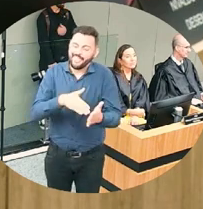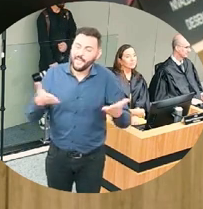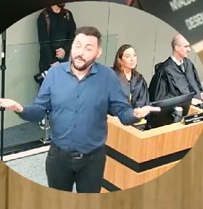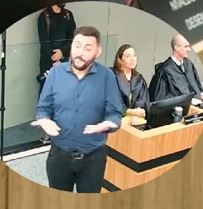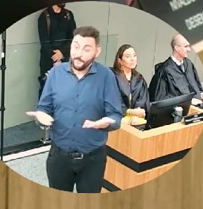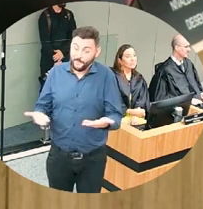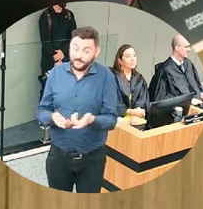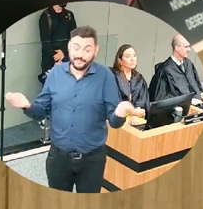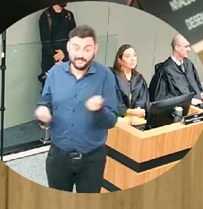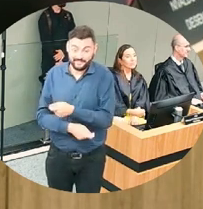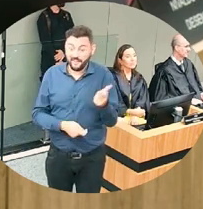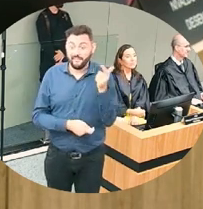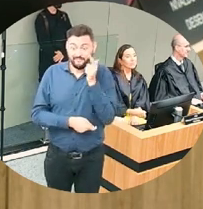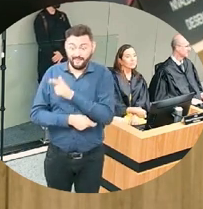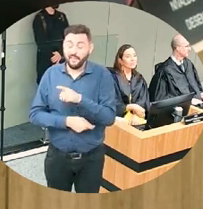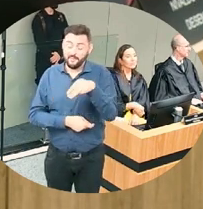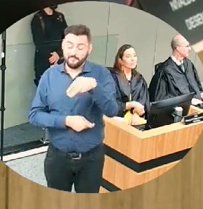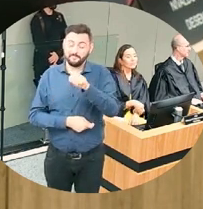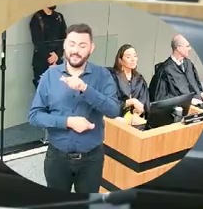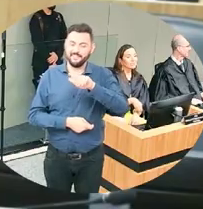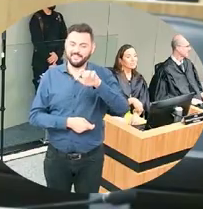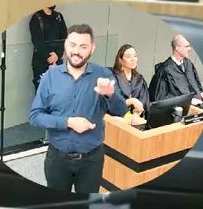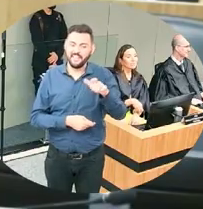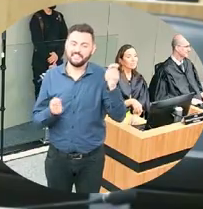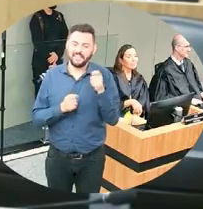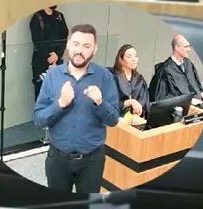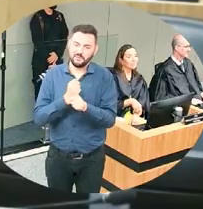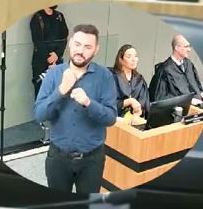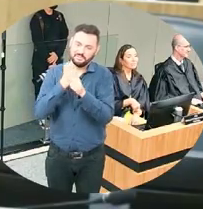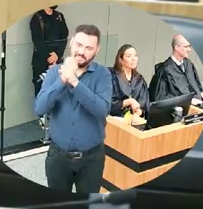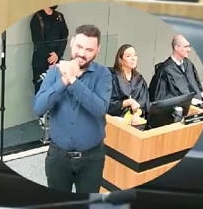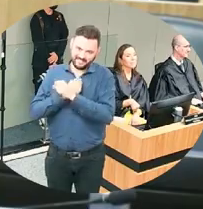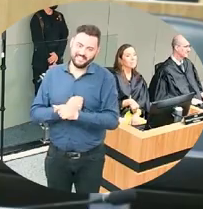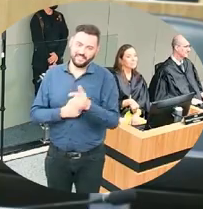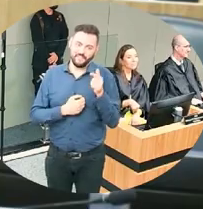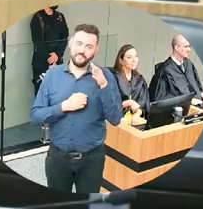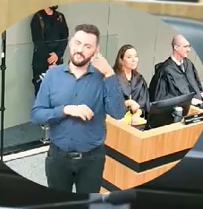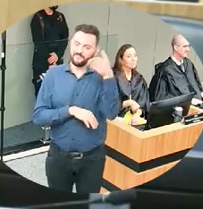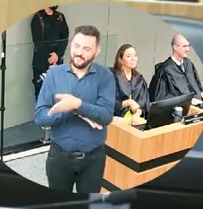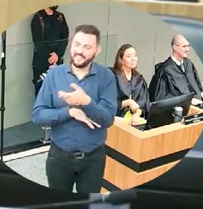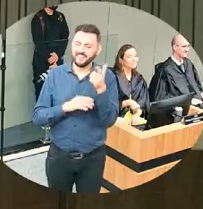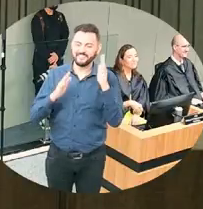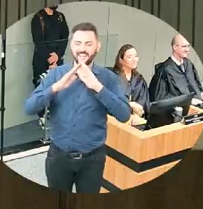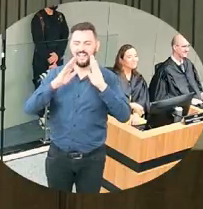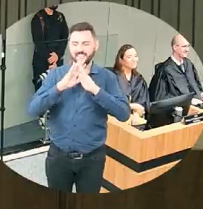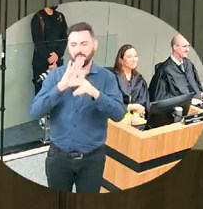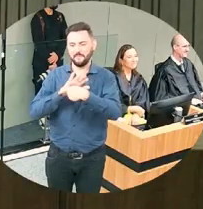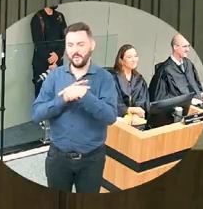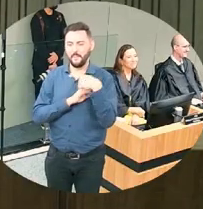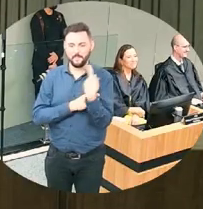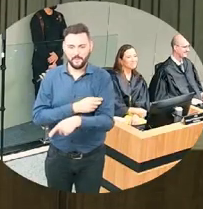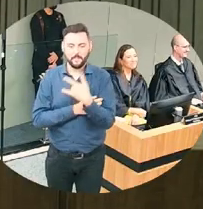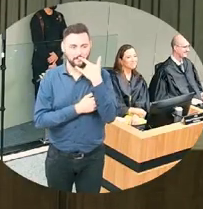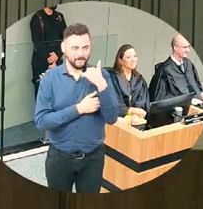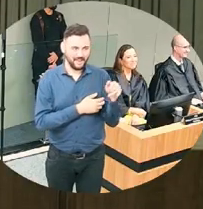quem tiver curiosidade pode ir a Malé que vai conhecer a casa construída pelo Senor Lima pai do Dr